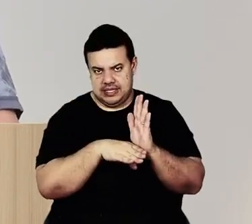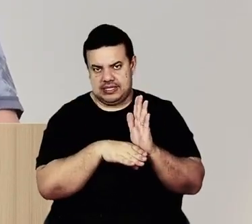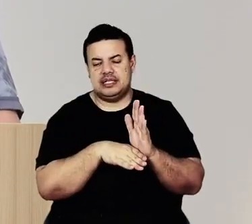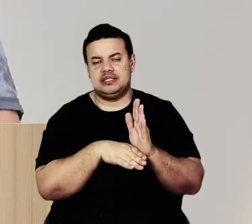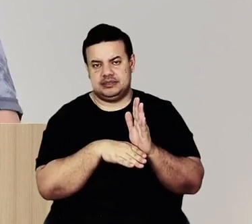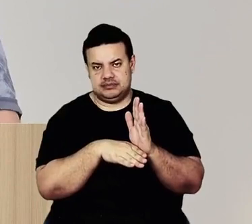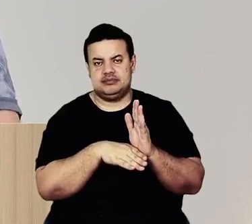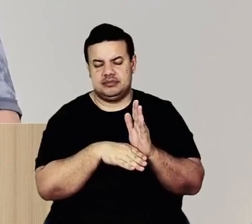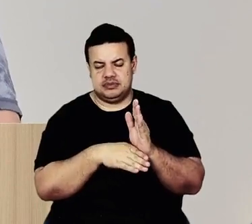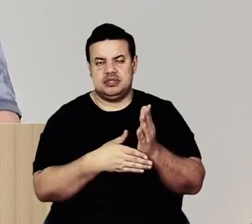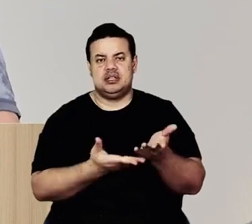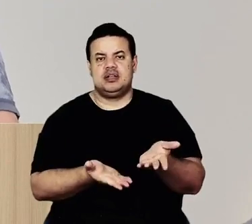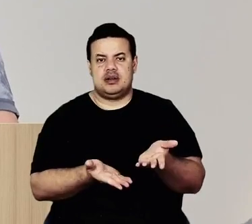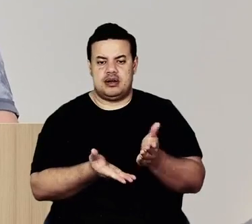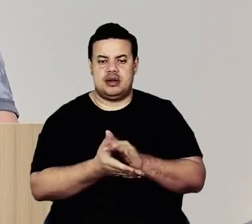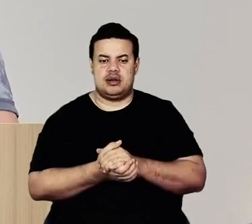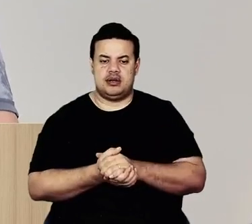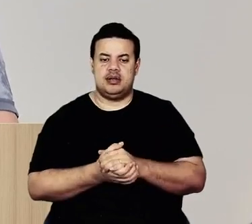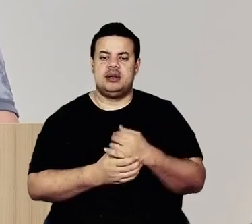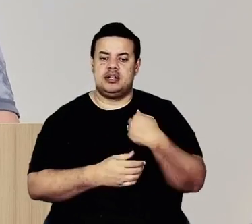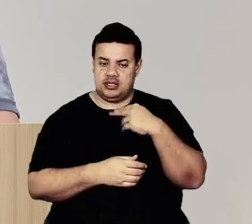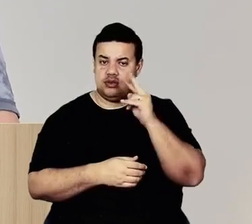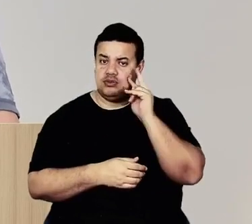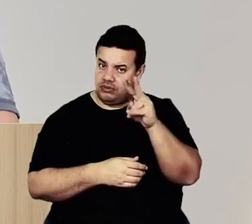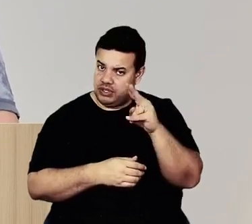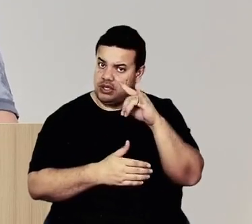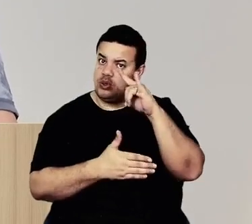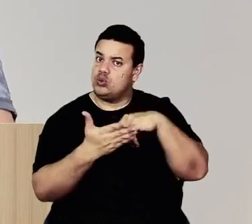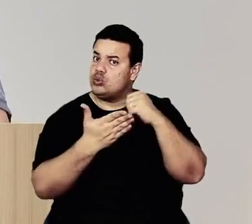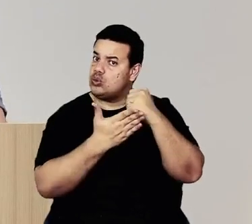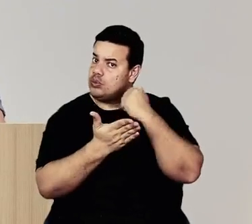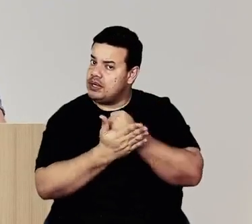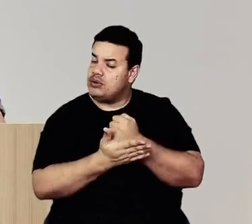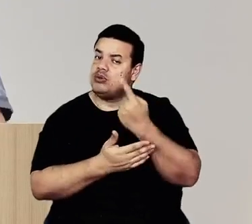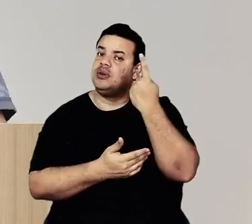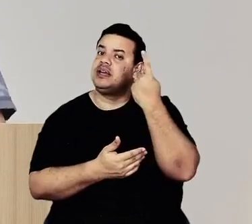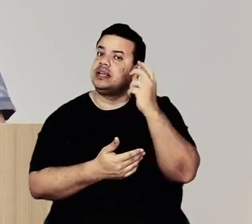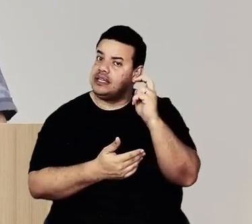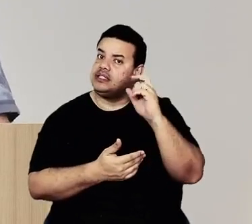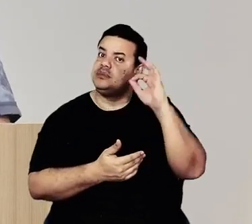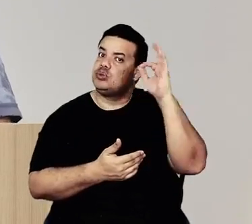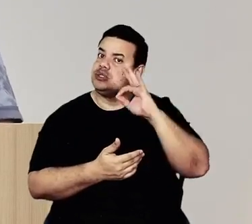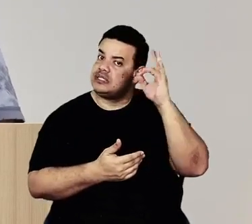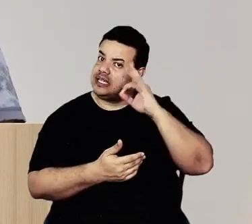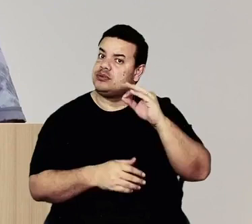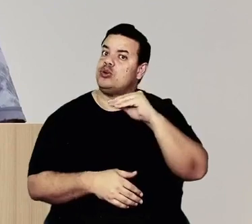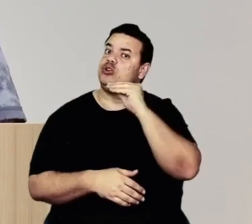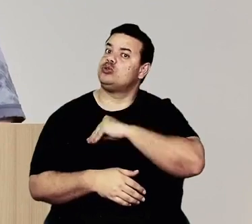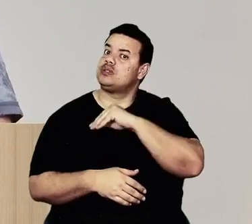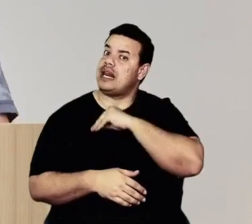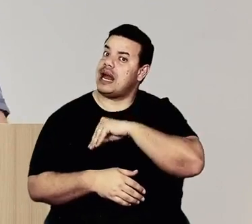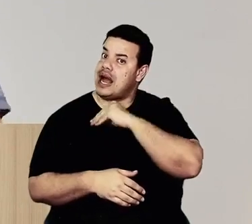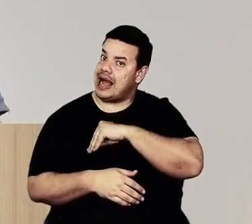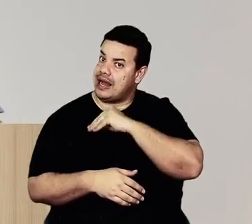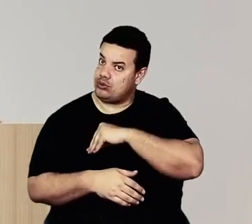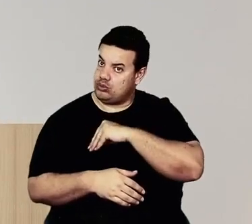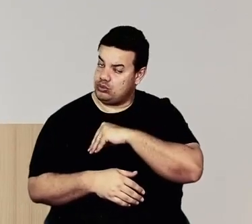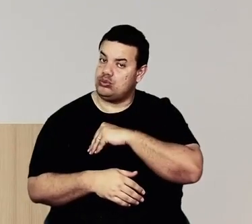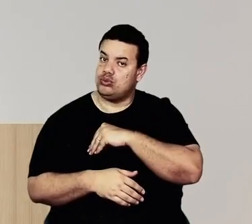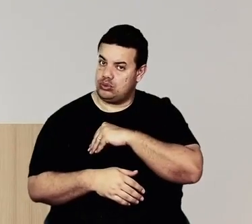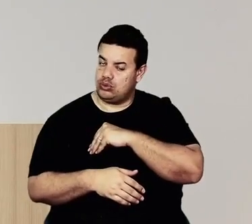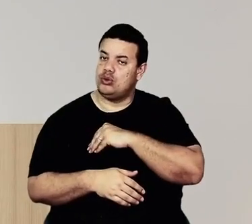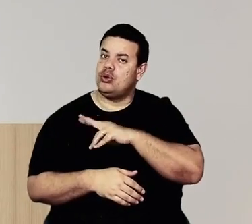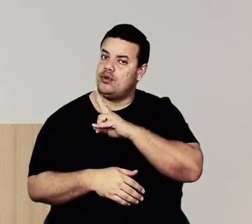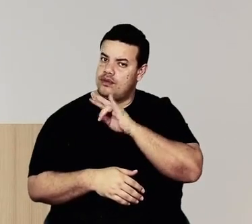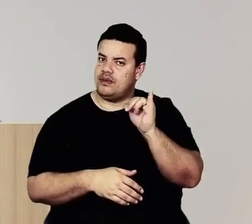onerosa eu vi aqui nos documentos que é em torno de 15% do salário mínimo que será eh não sei se o nome